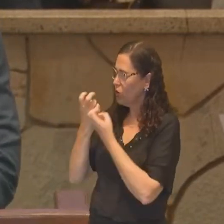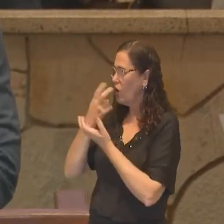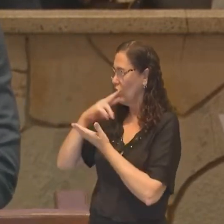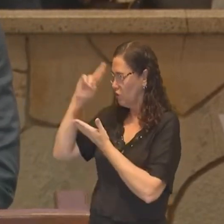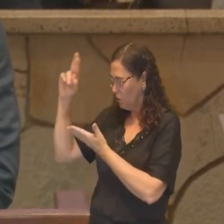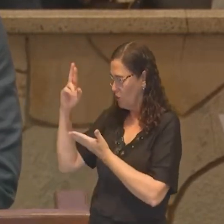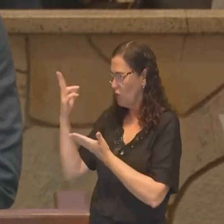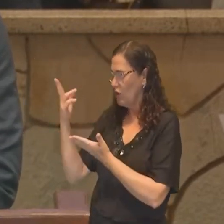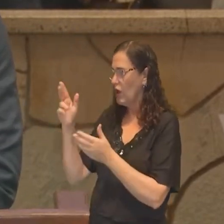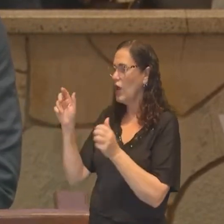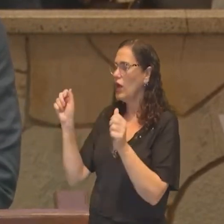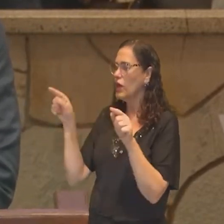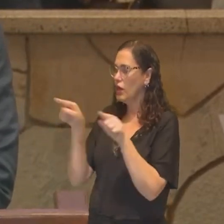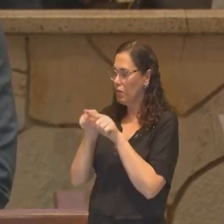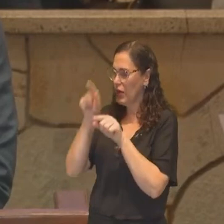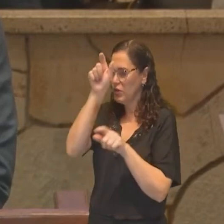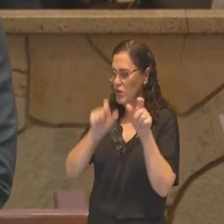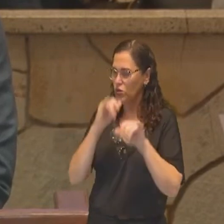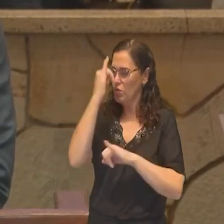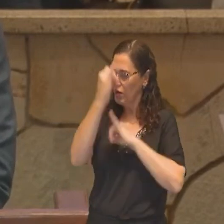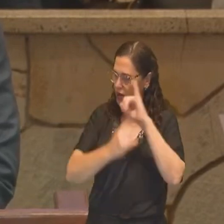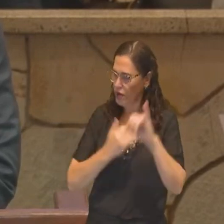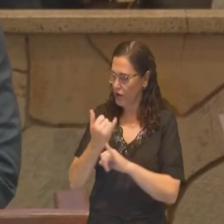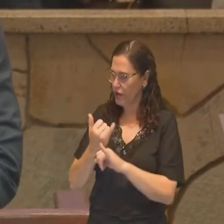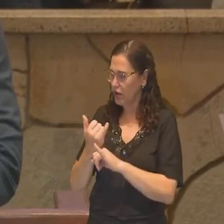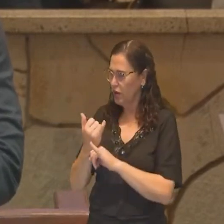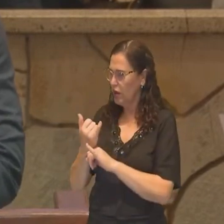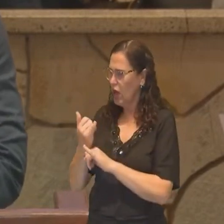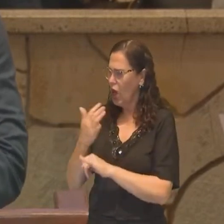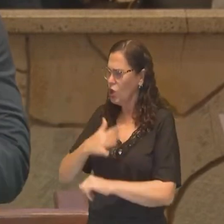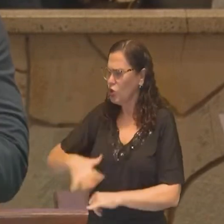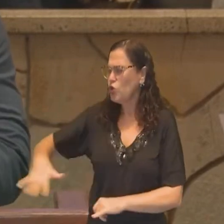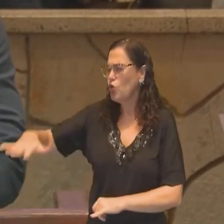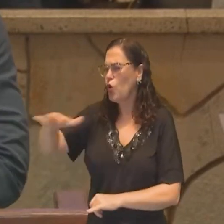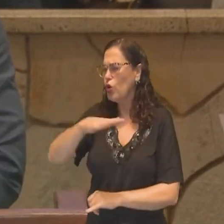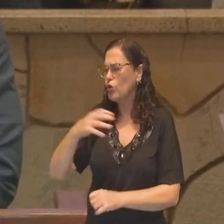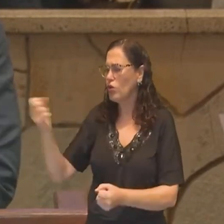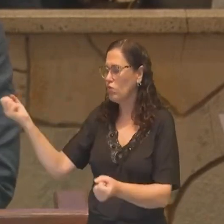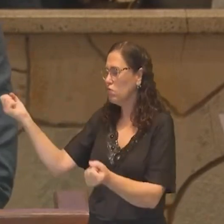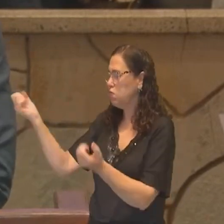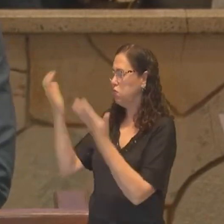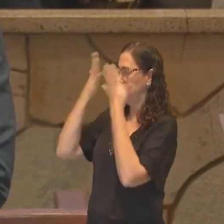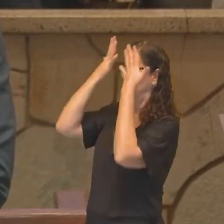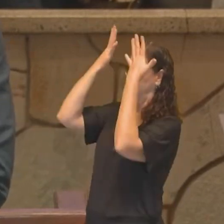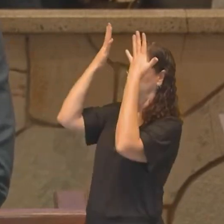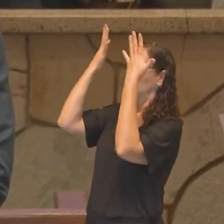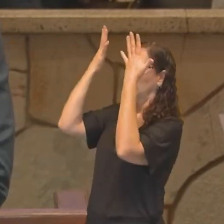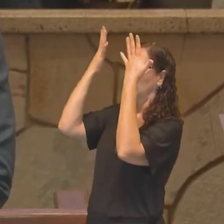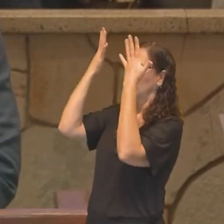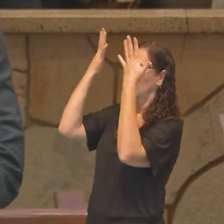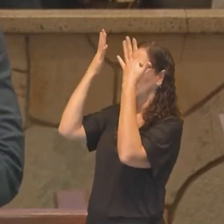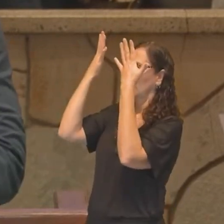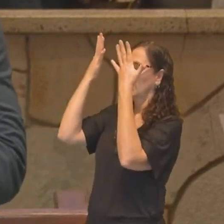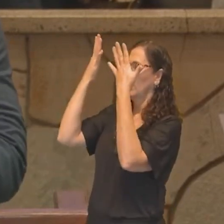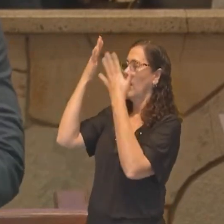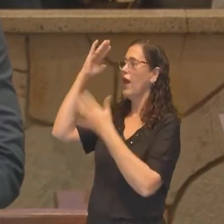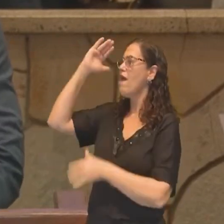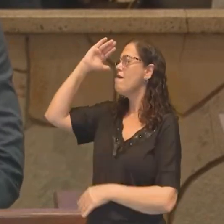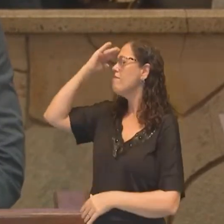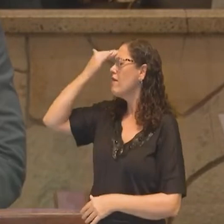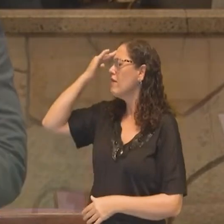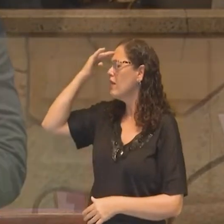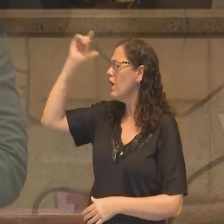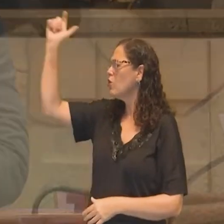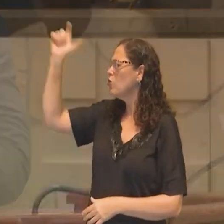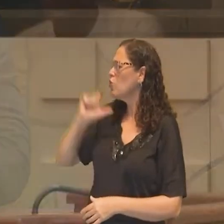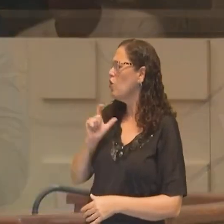os que cultuam conosco pela internet, sejamos todos nós iluminados, ó Deus, e entendamos a Tua